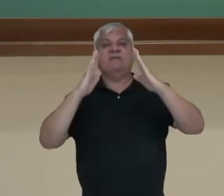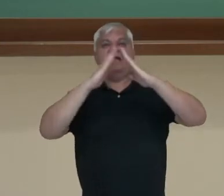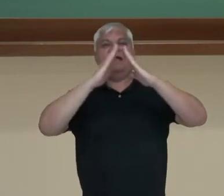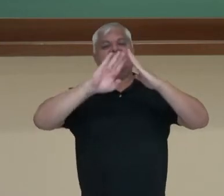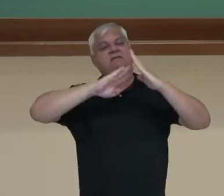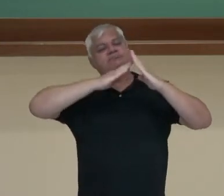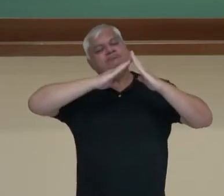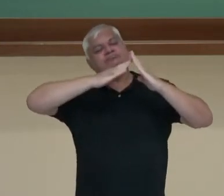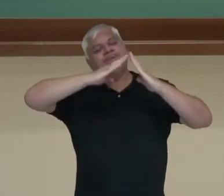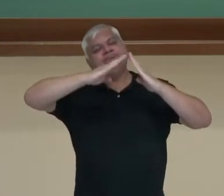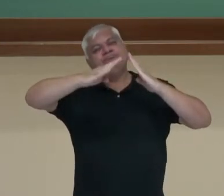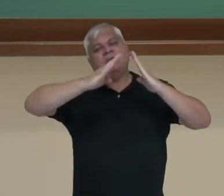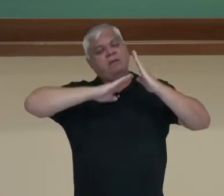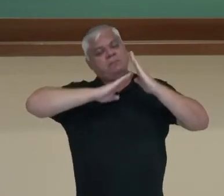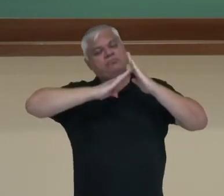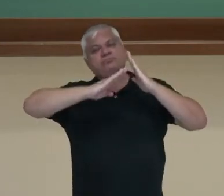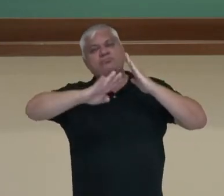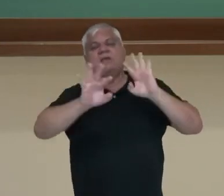casas simples